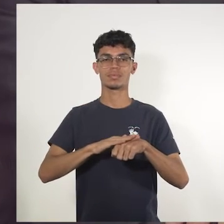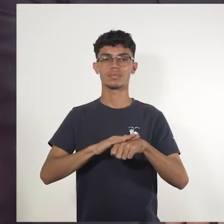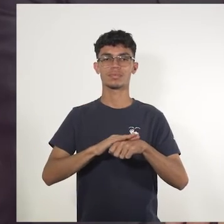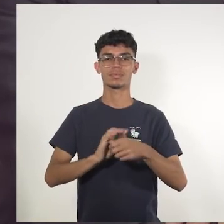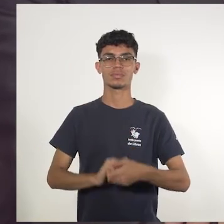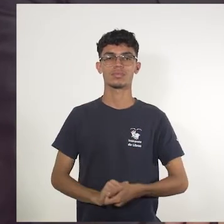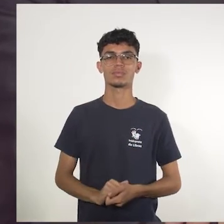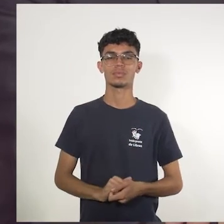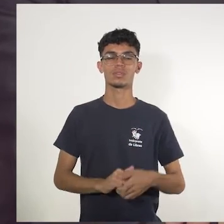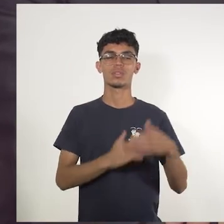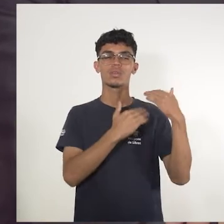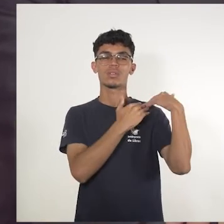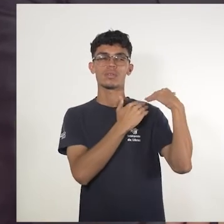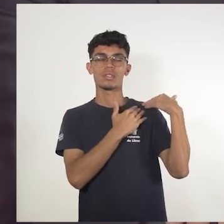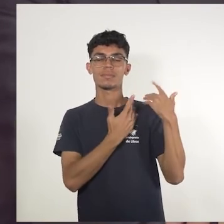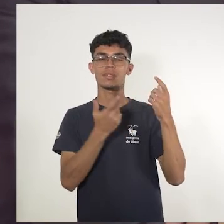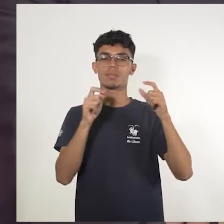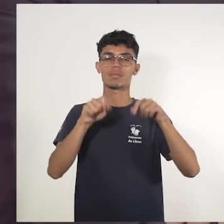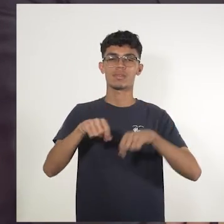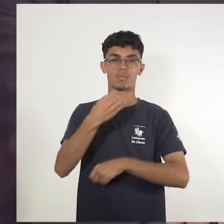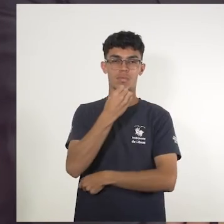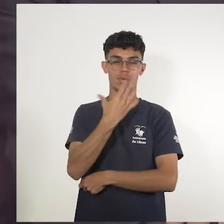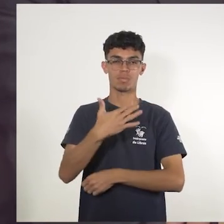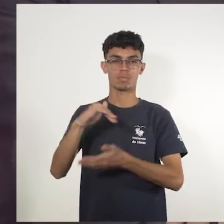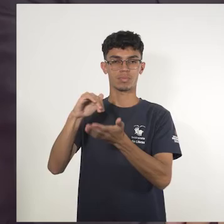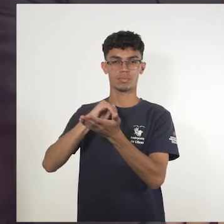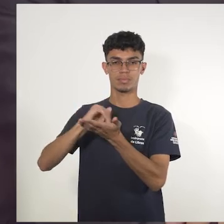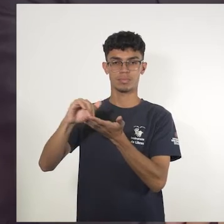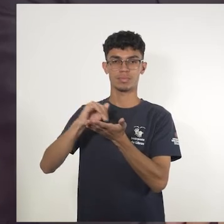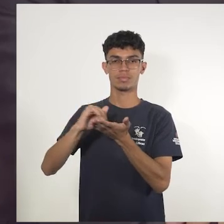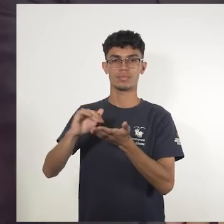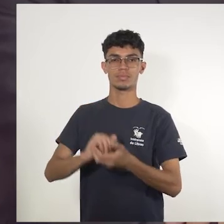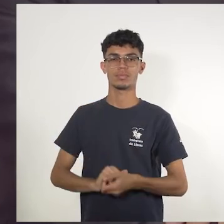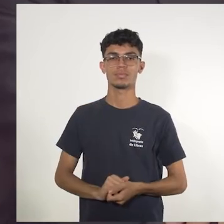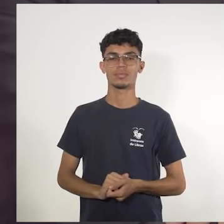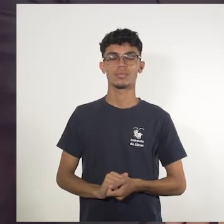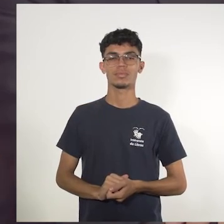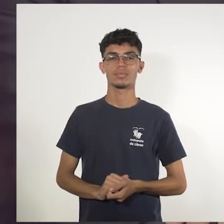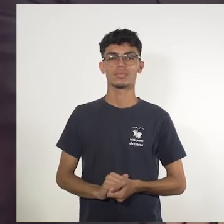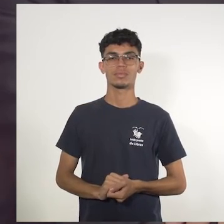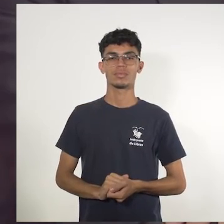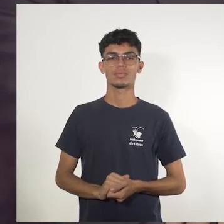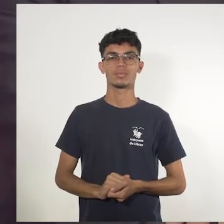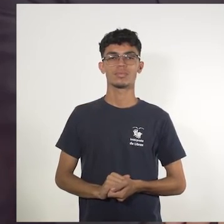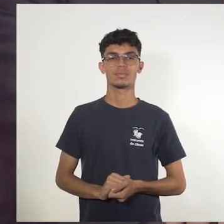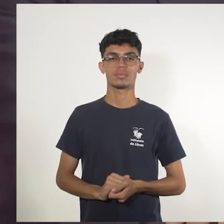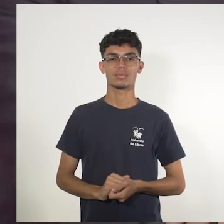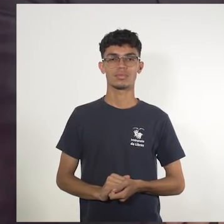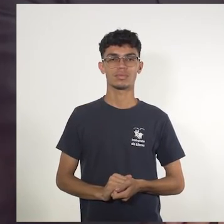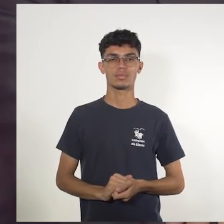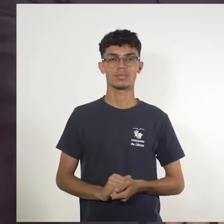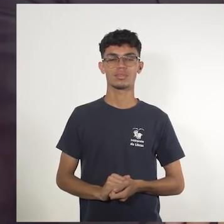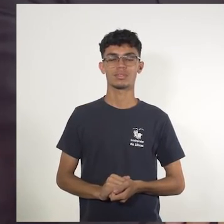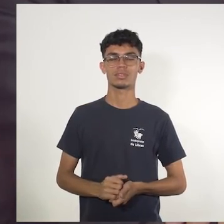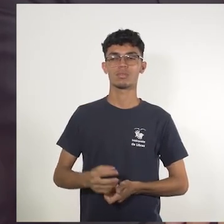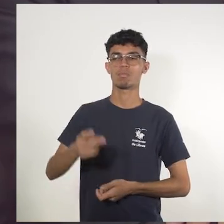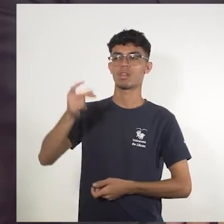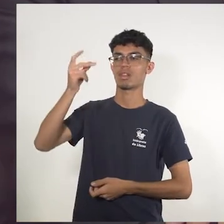bastante eficaz na secretaria. Eu já aprendi lá